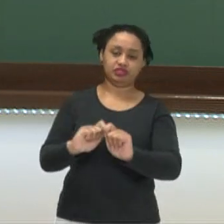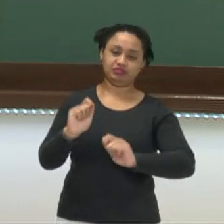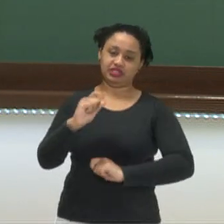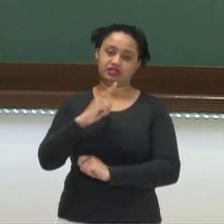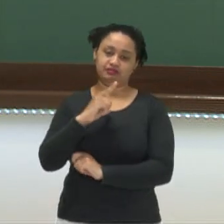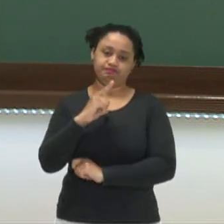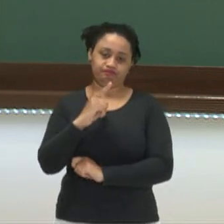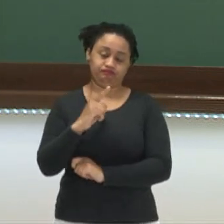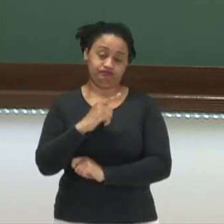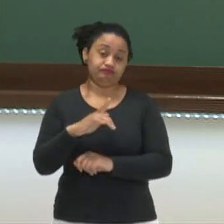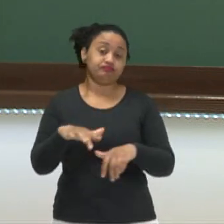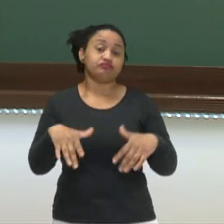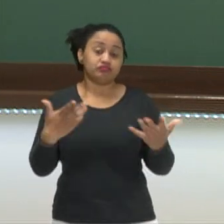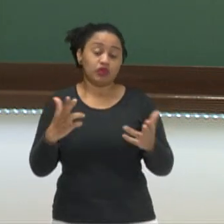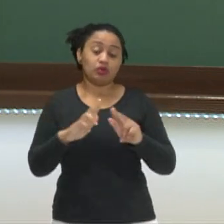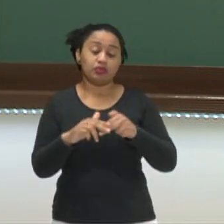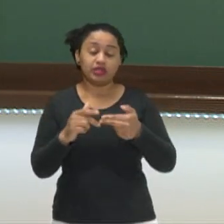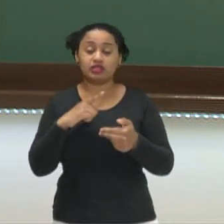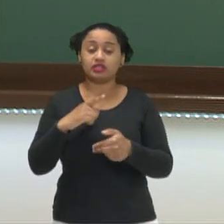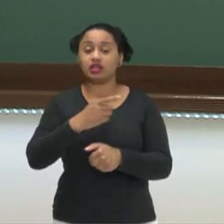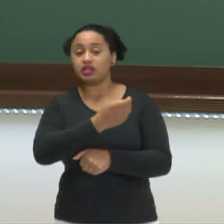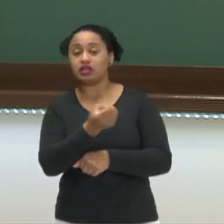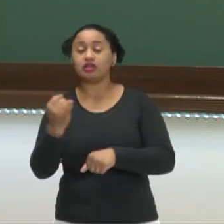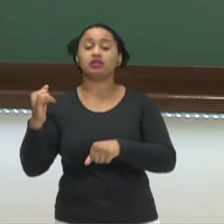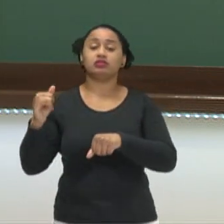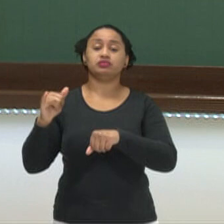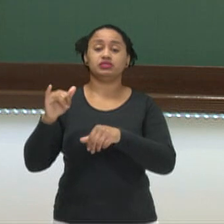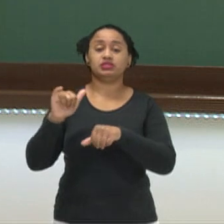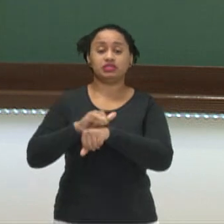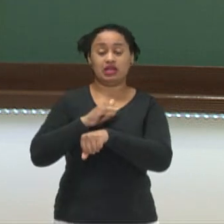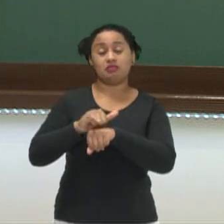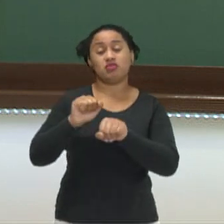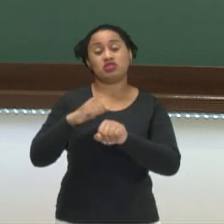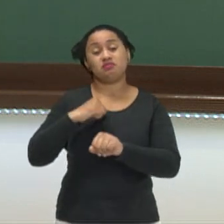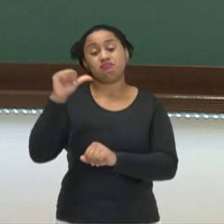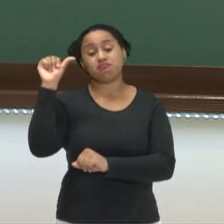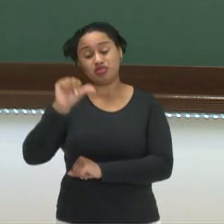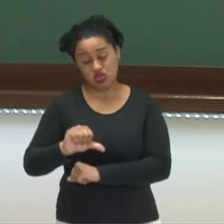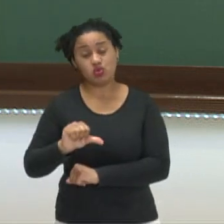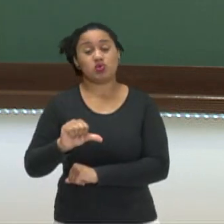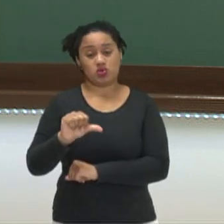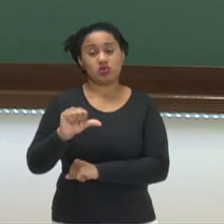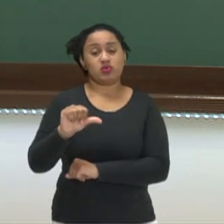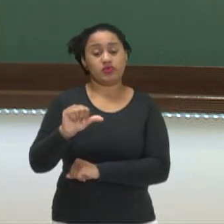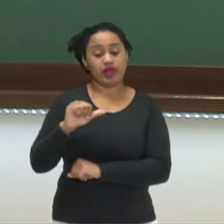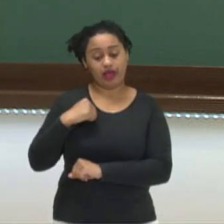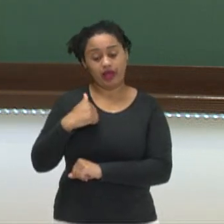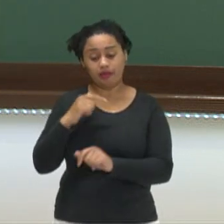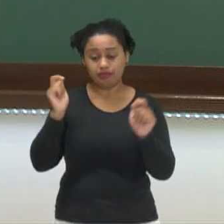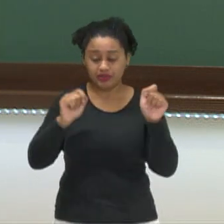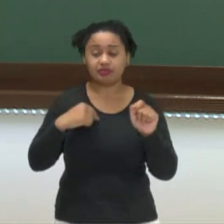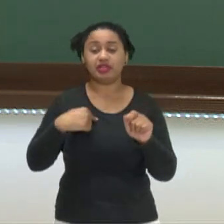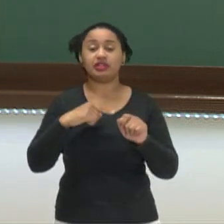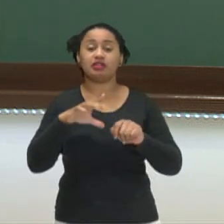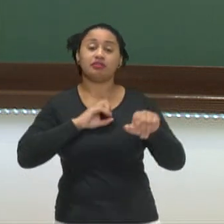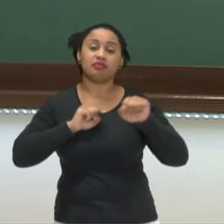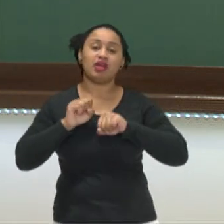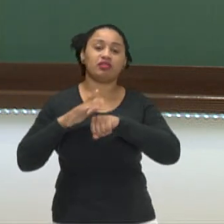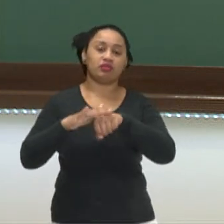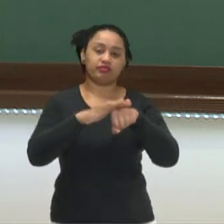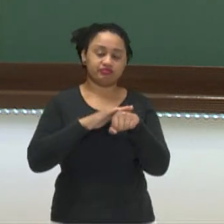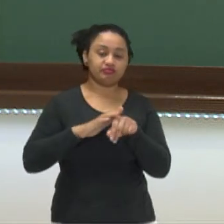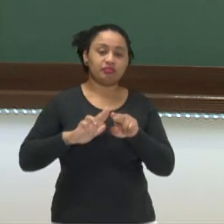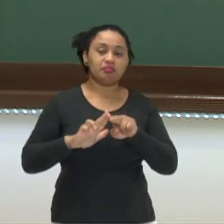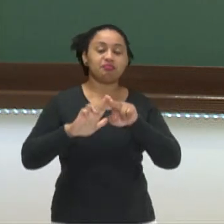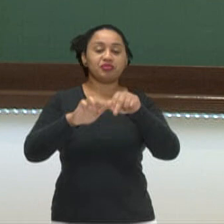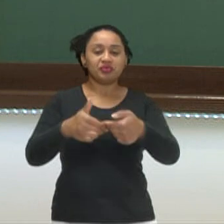ter. E aí, alguns dos métodos podem piorar a tendência a você desenvolver essas doenças. Por isso